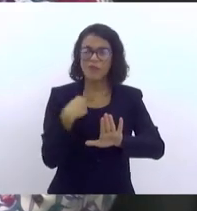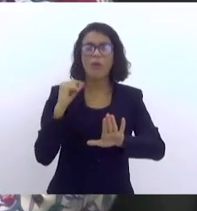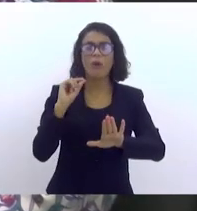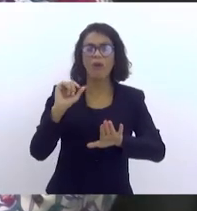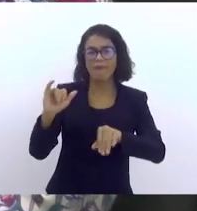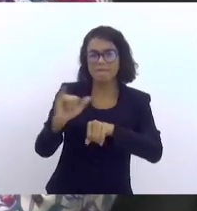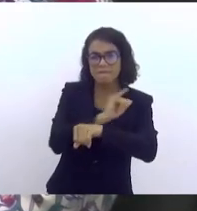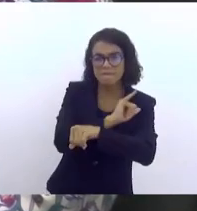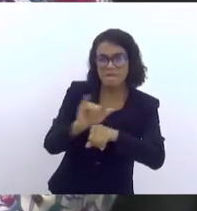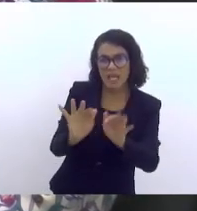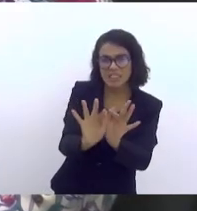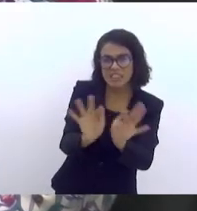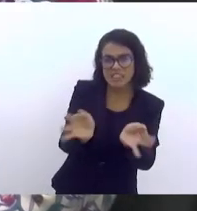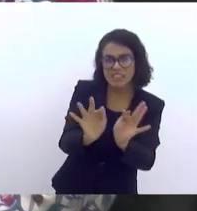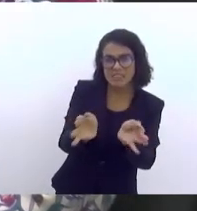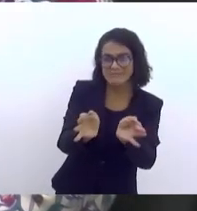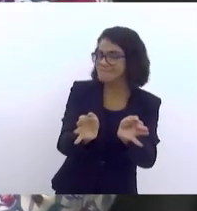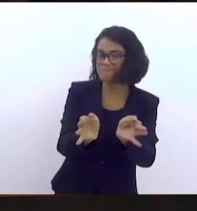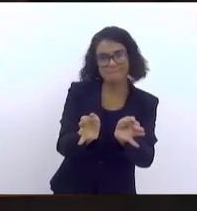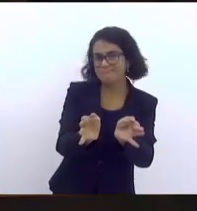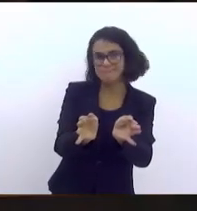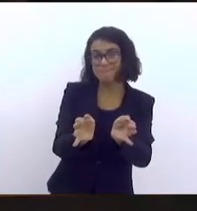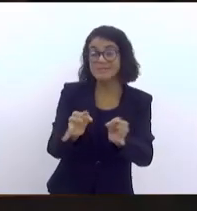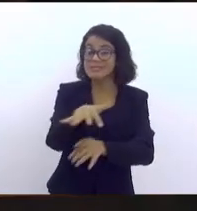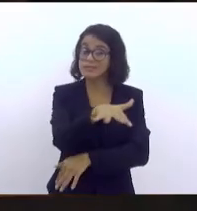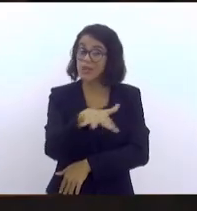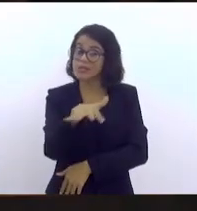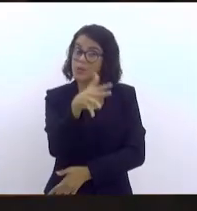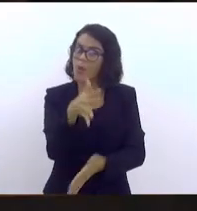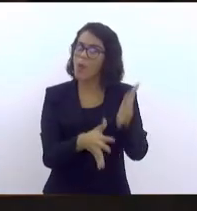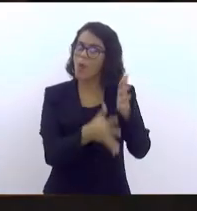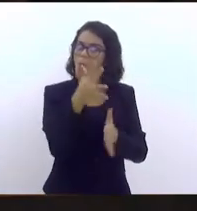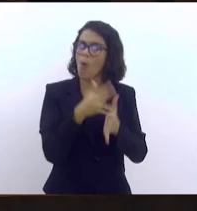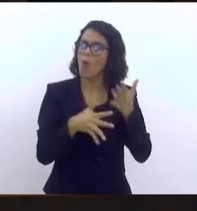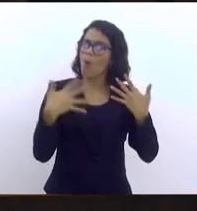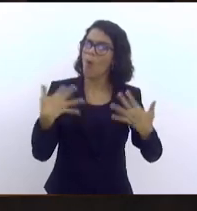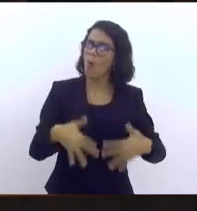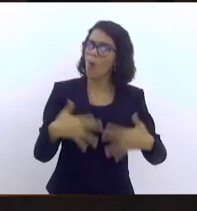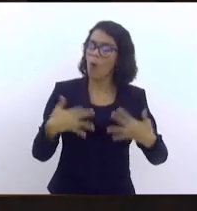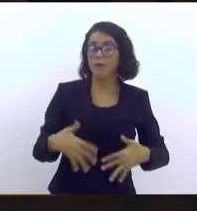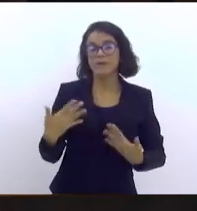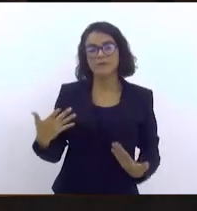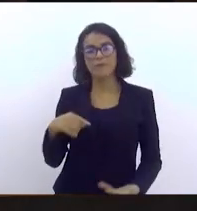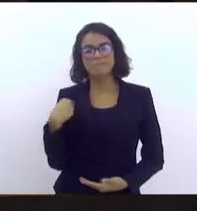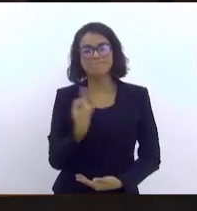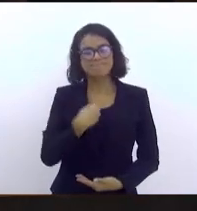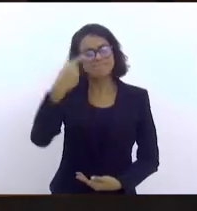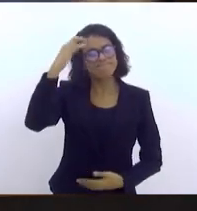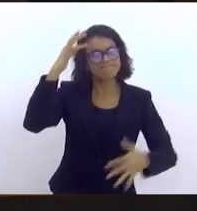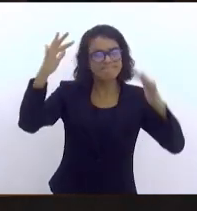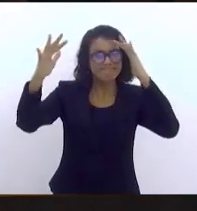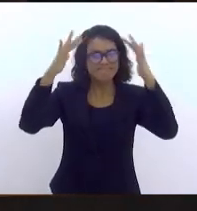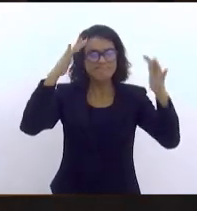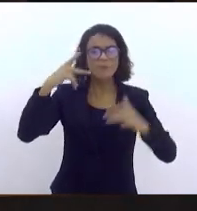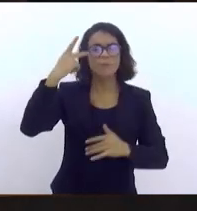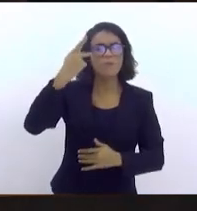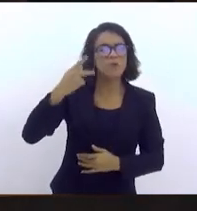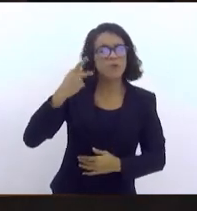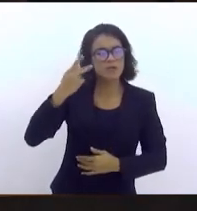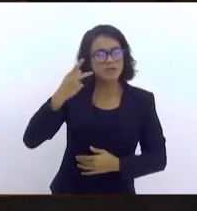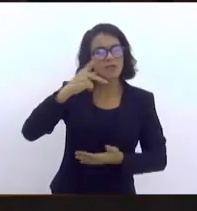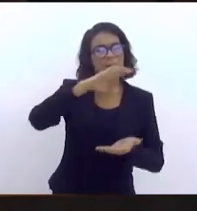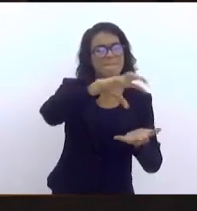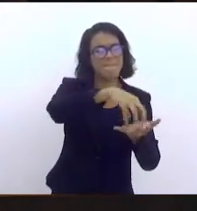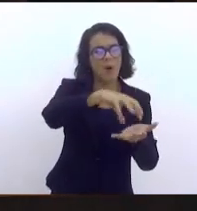soluções simples para questões complexas então A ideia é a gente pensar como todas as políticas setoriais